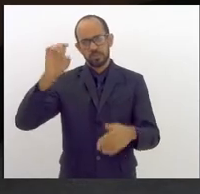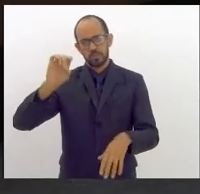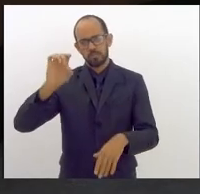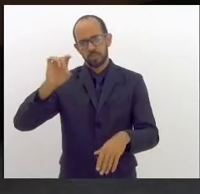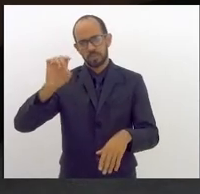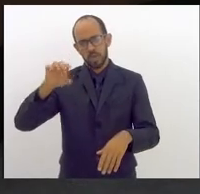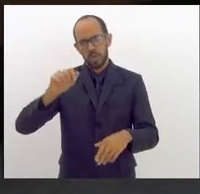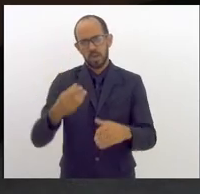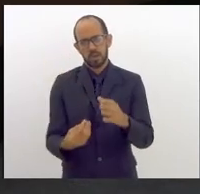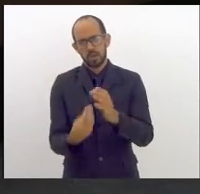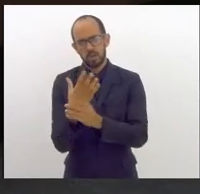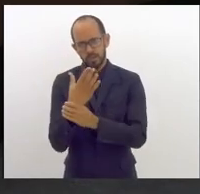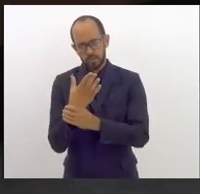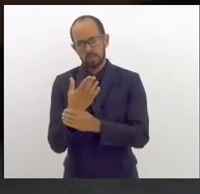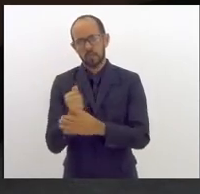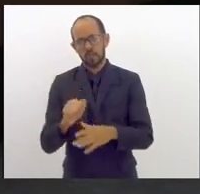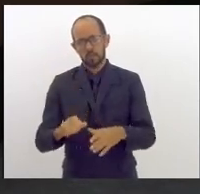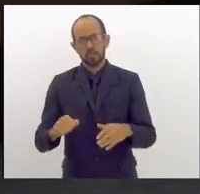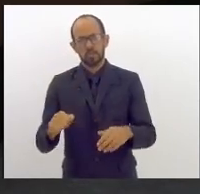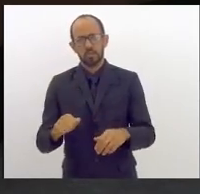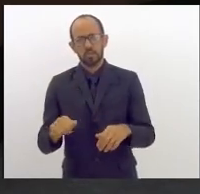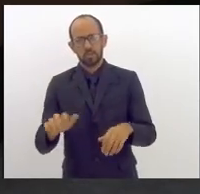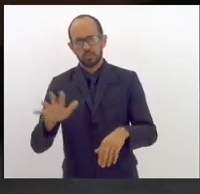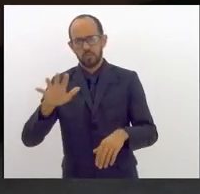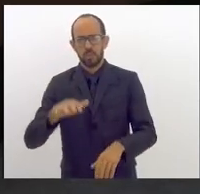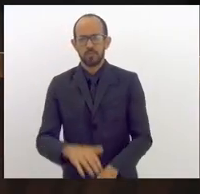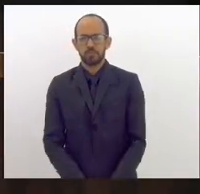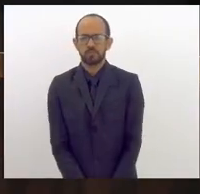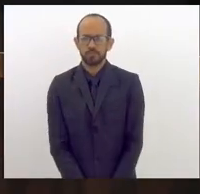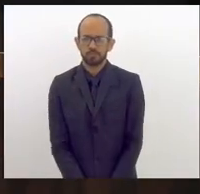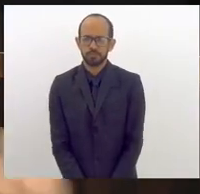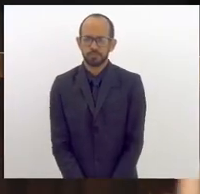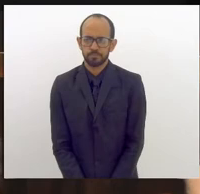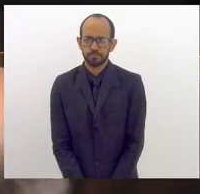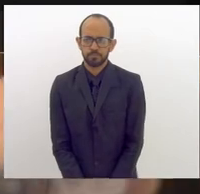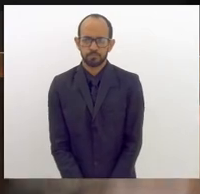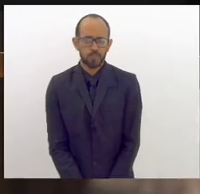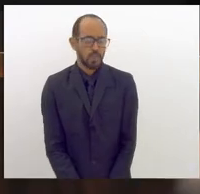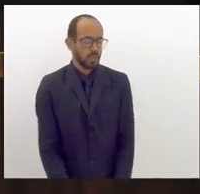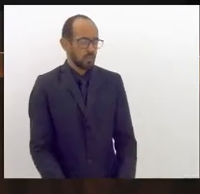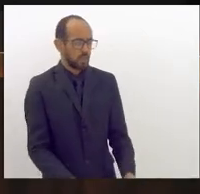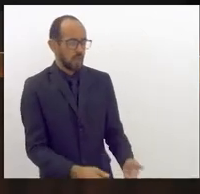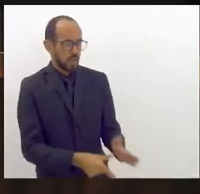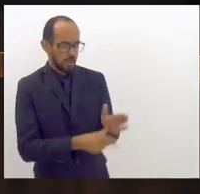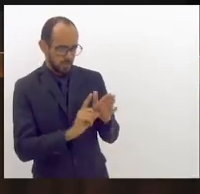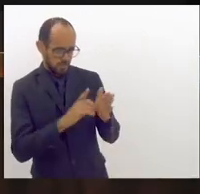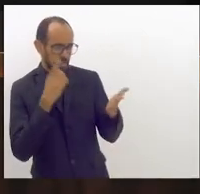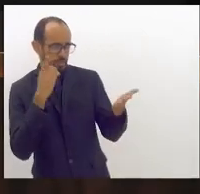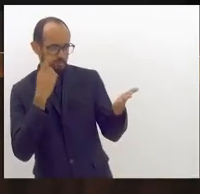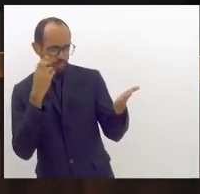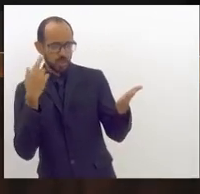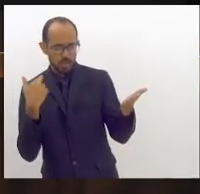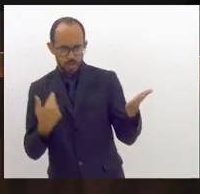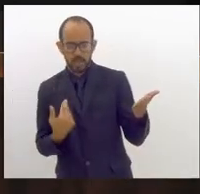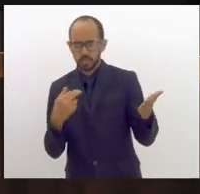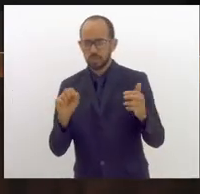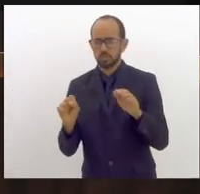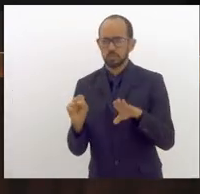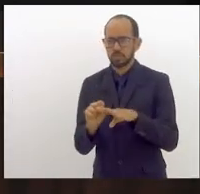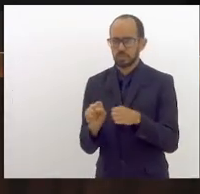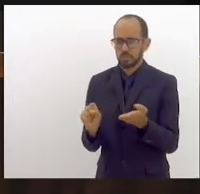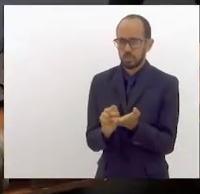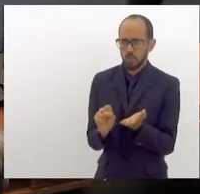literária nos territórios populares deputada antes antes de passar para Deputado Renato Deputado Samuel Malafaia